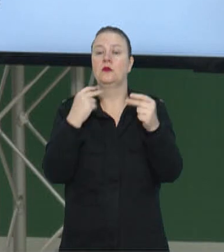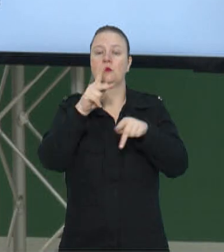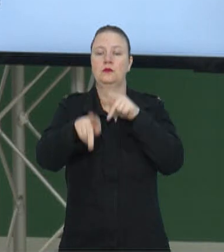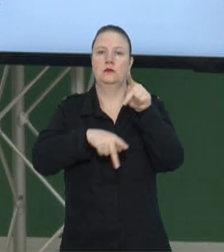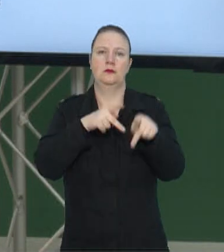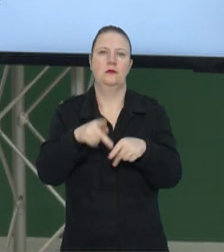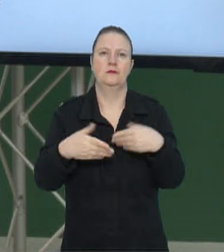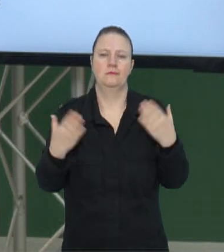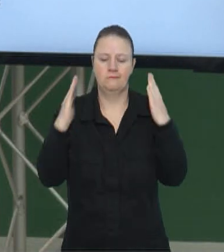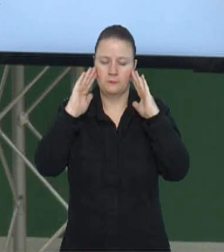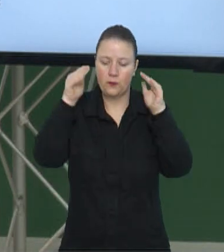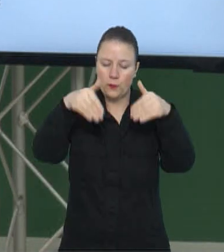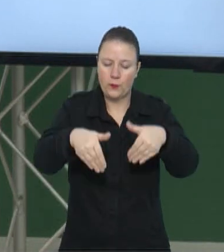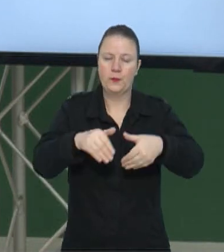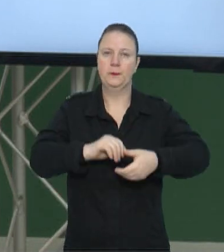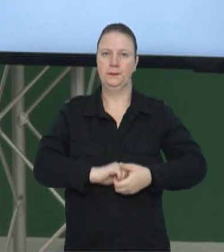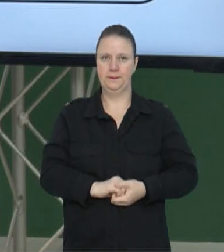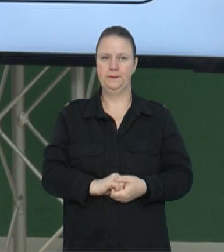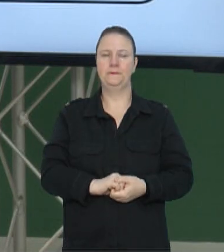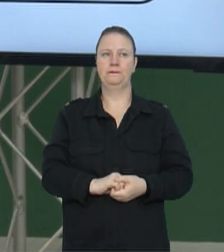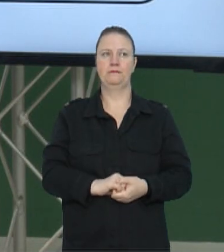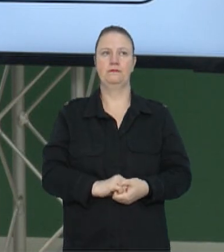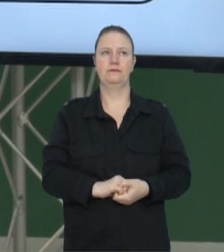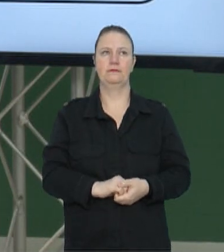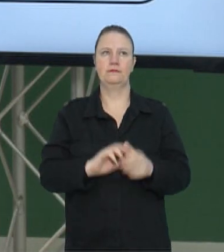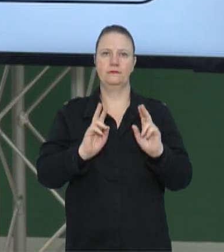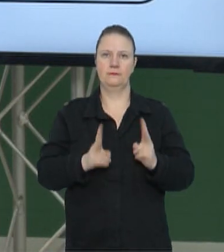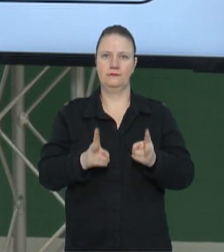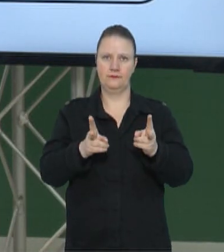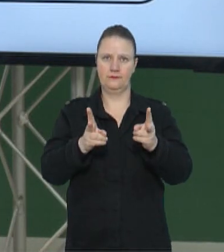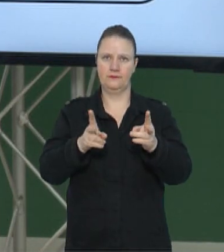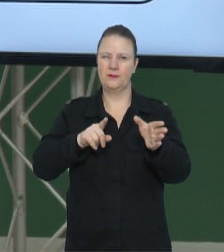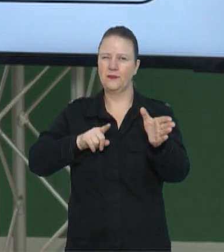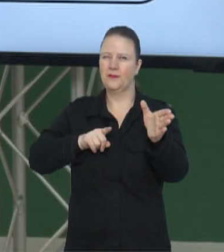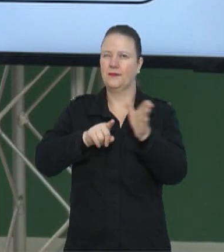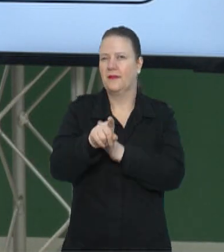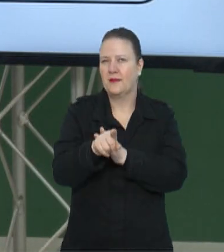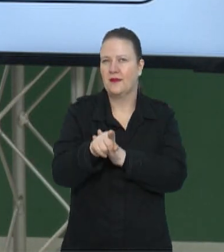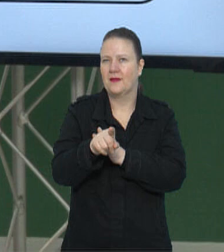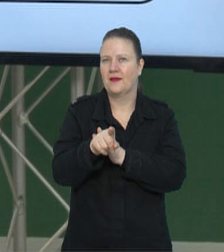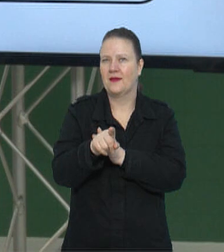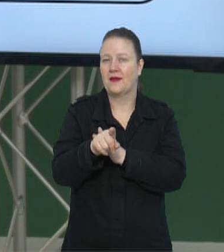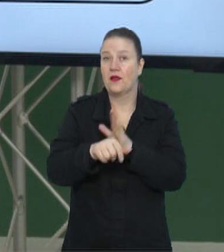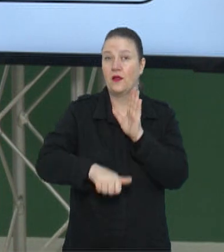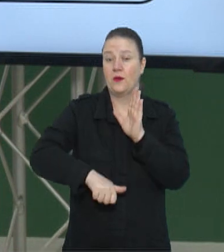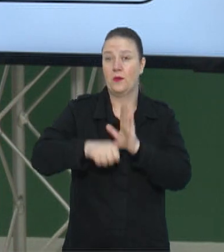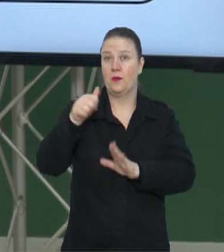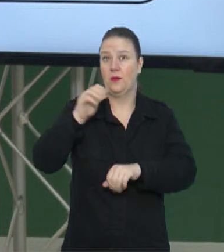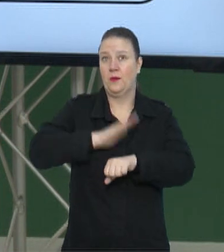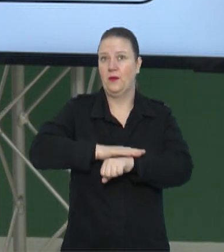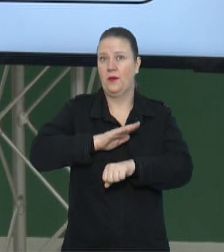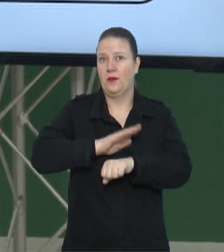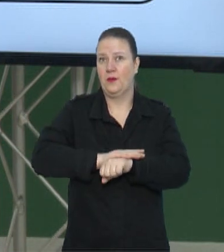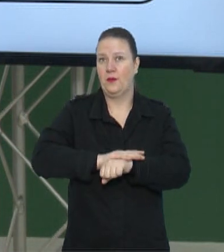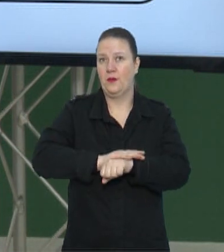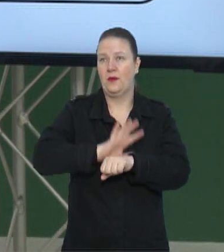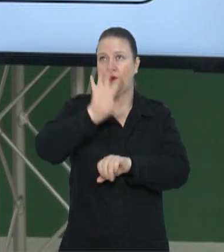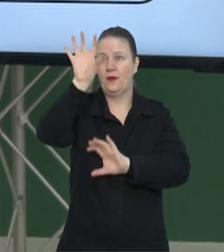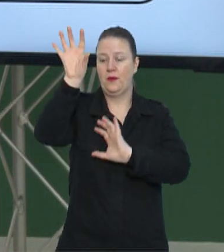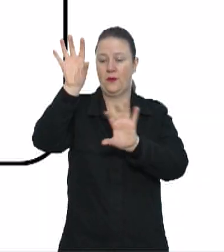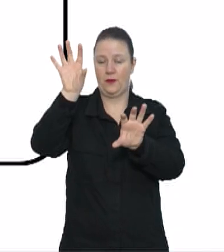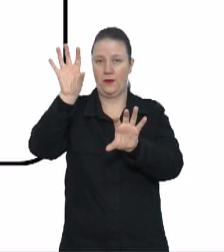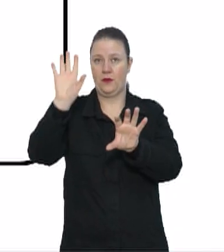região, certo? Continuando lá, perguntinha dessa primeira parte, dessas duas regiões que nós vimos